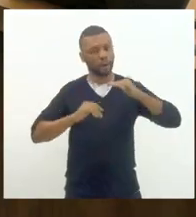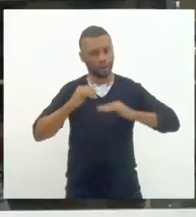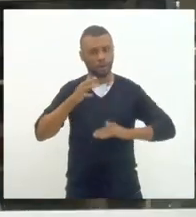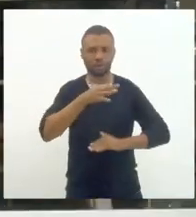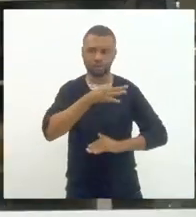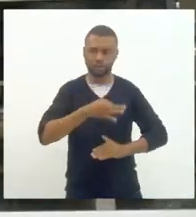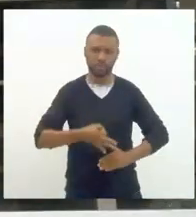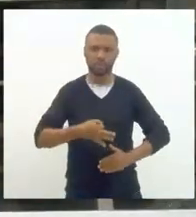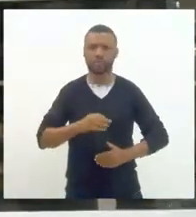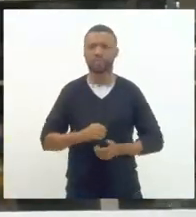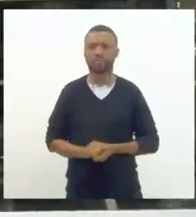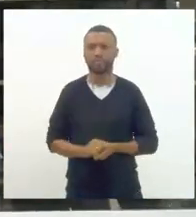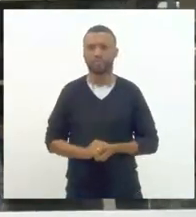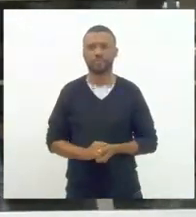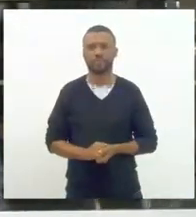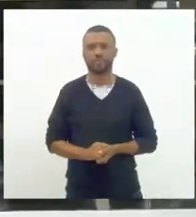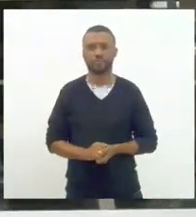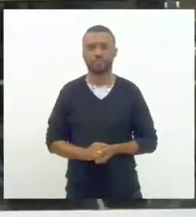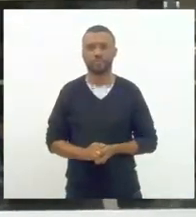digna.